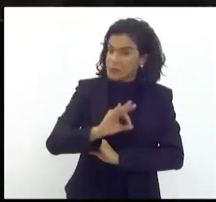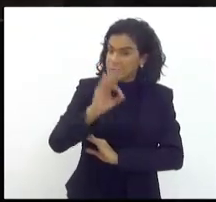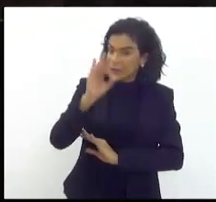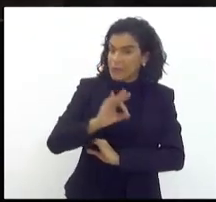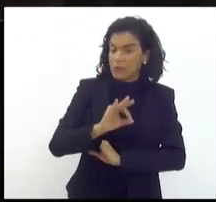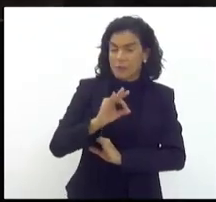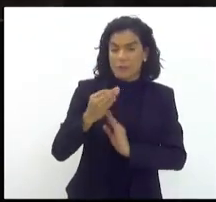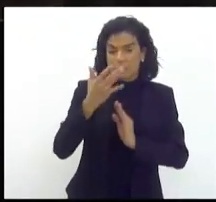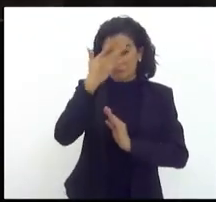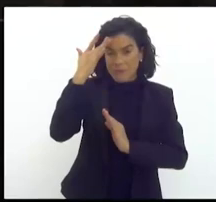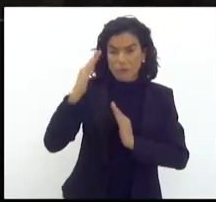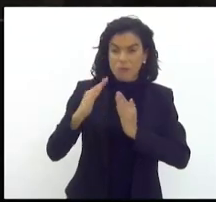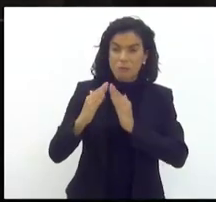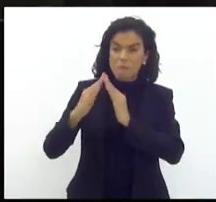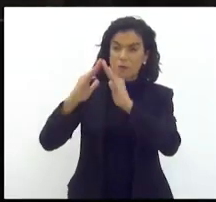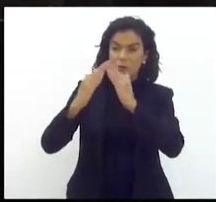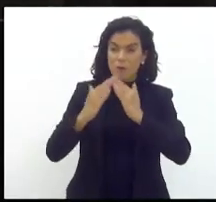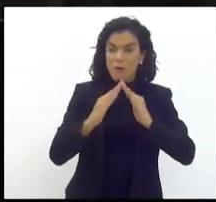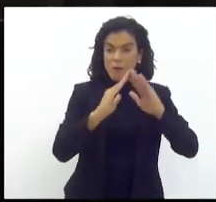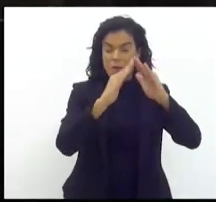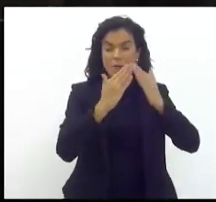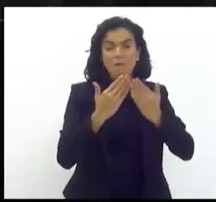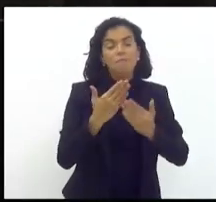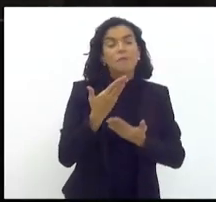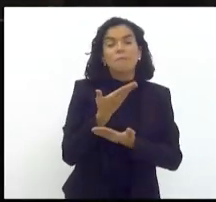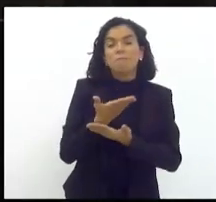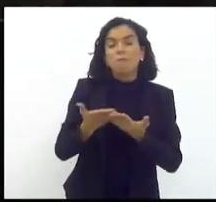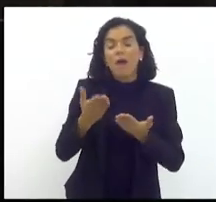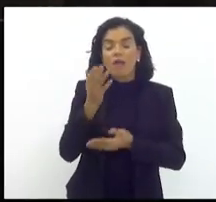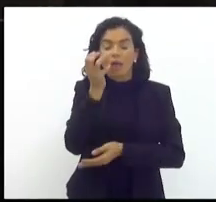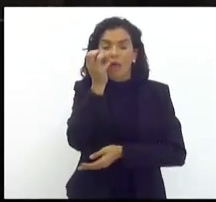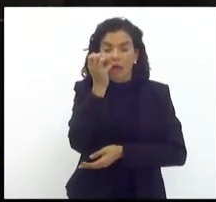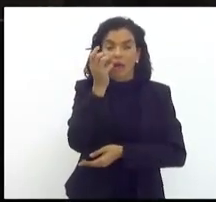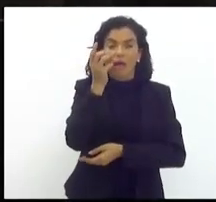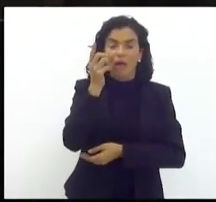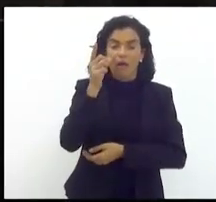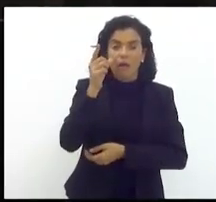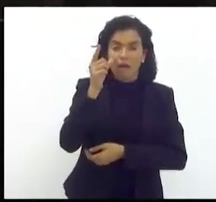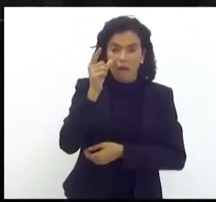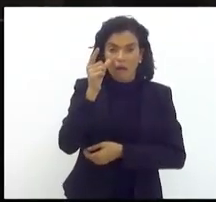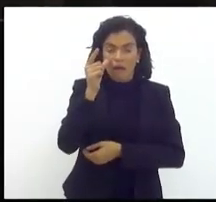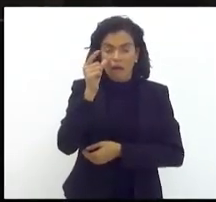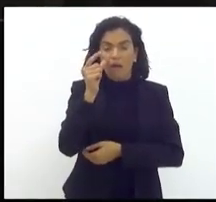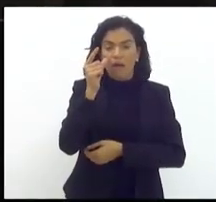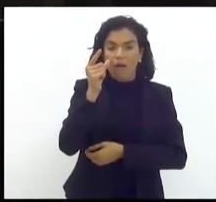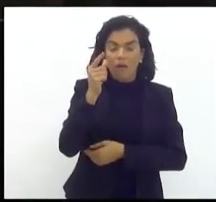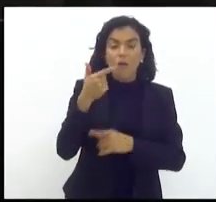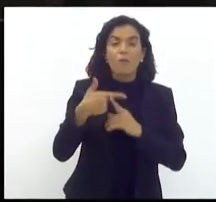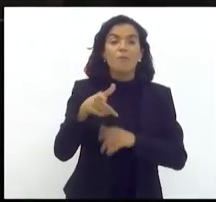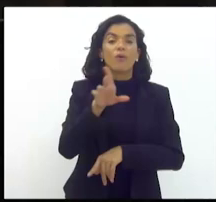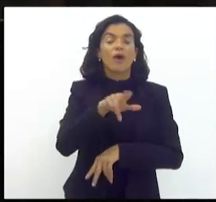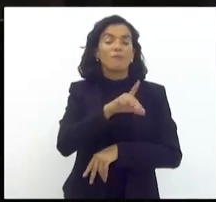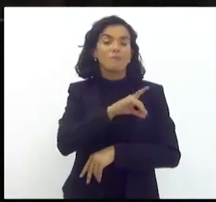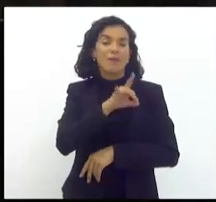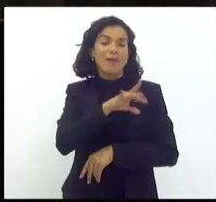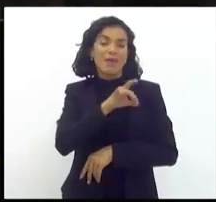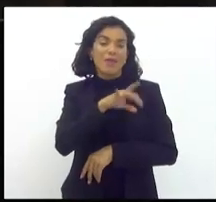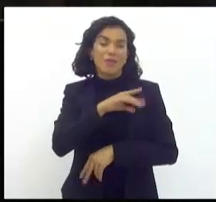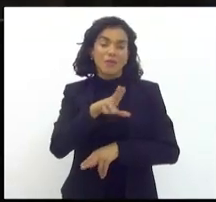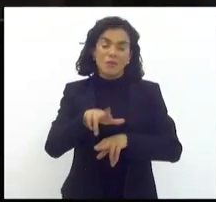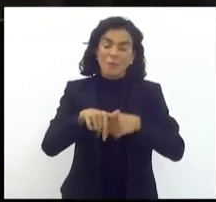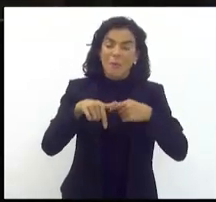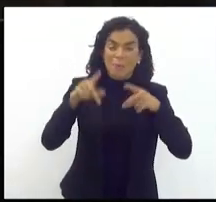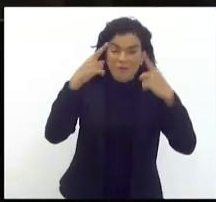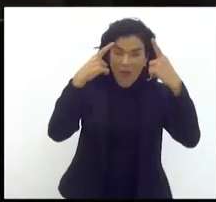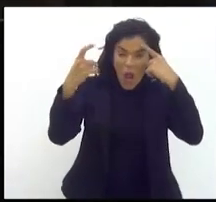moradores de favelas perdem um sono após uma ação violenta